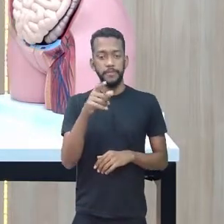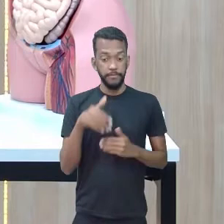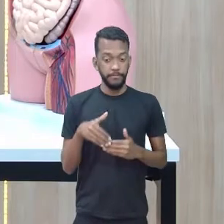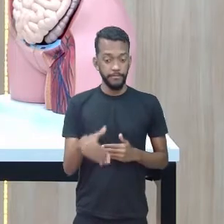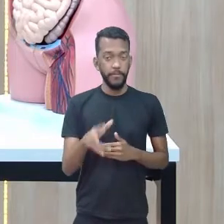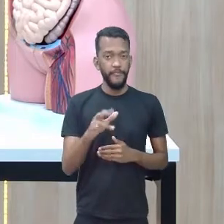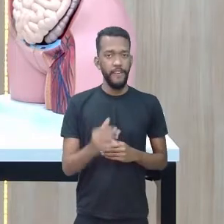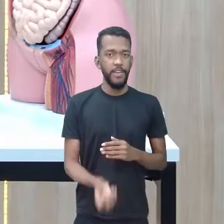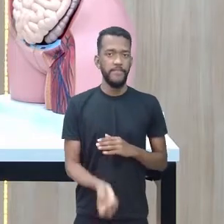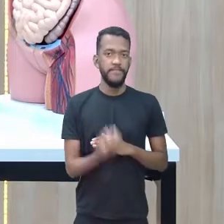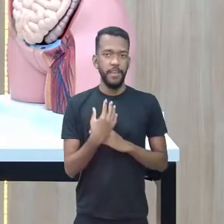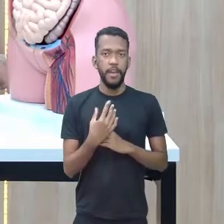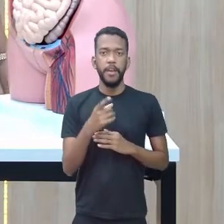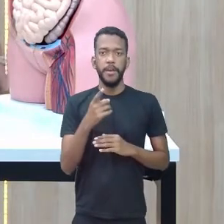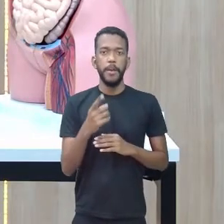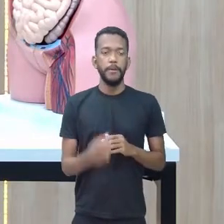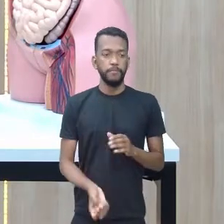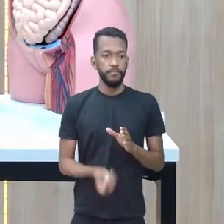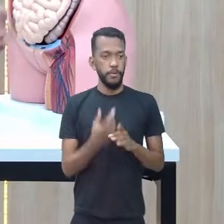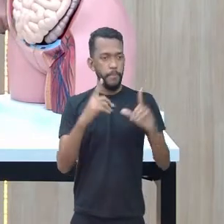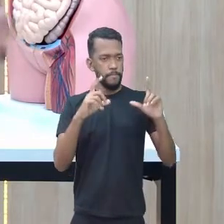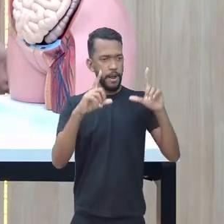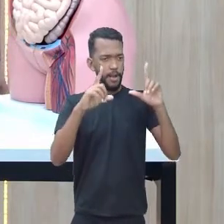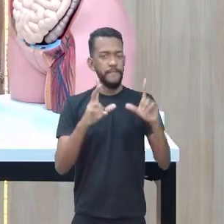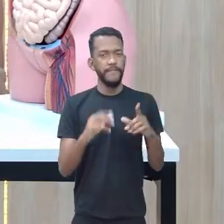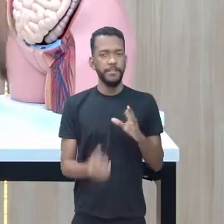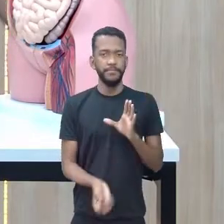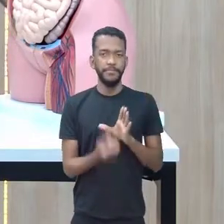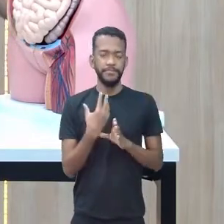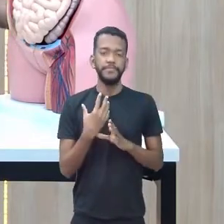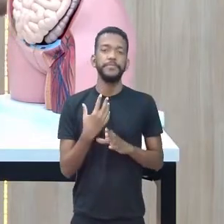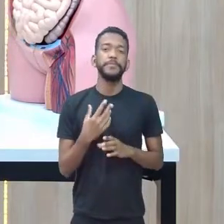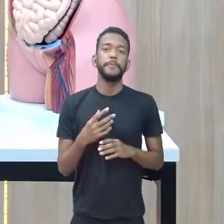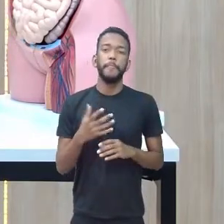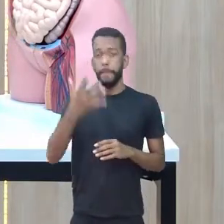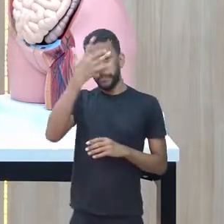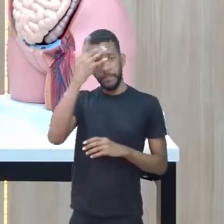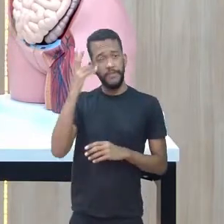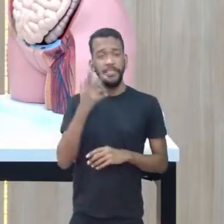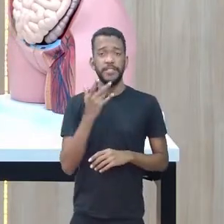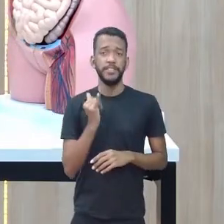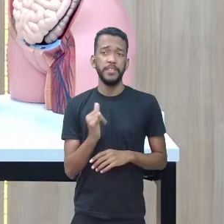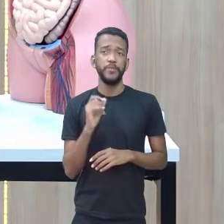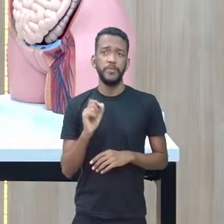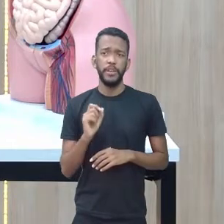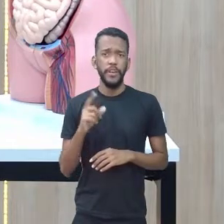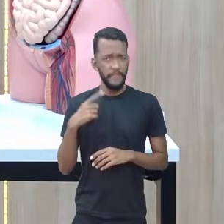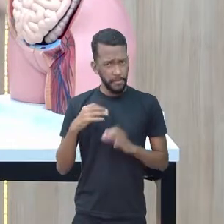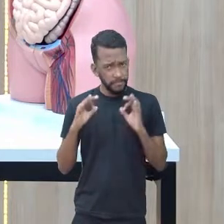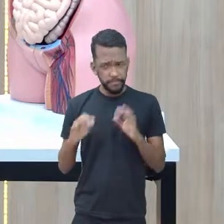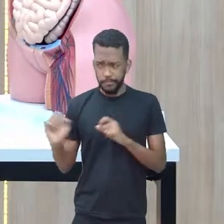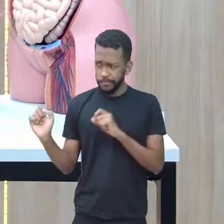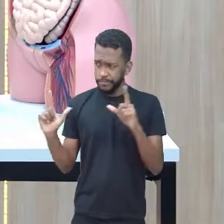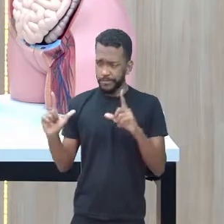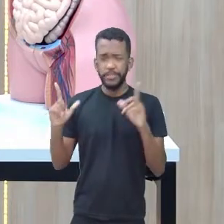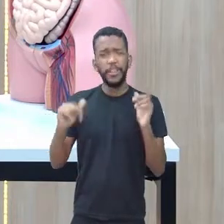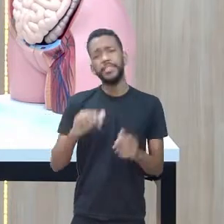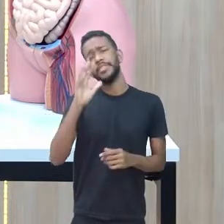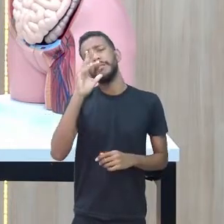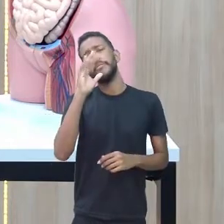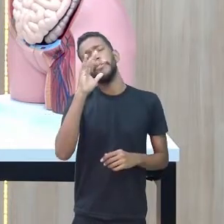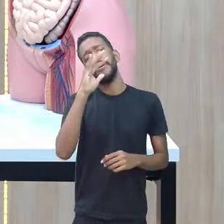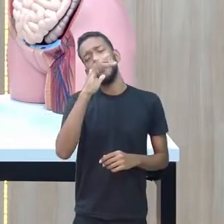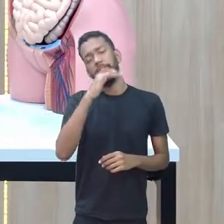aí, sua produção vem para a nossa tela, alguém vai dizer assim, ô professor, o que a gente está produzindo vai mesmo para a tela? Está demorando